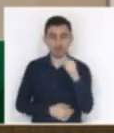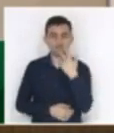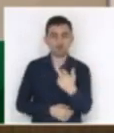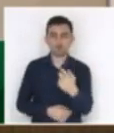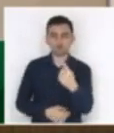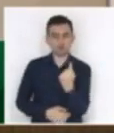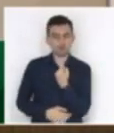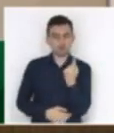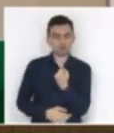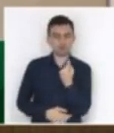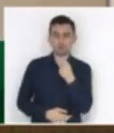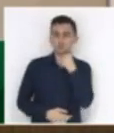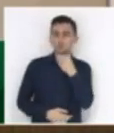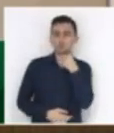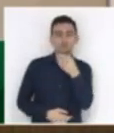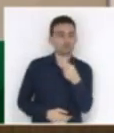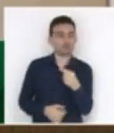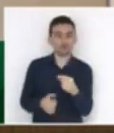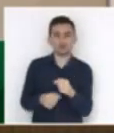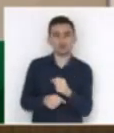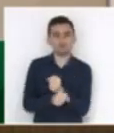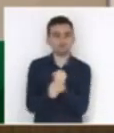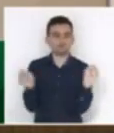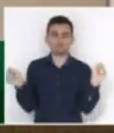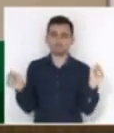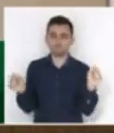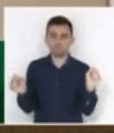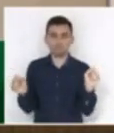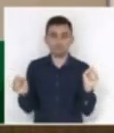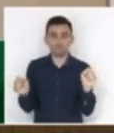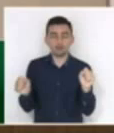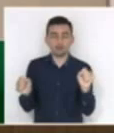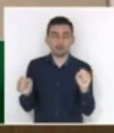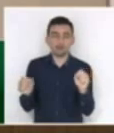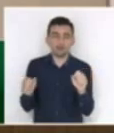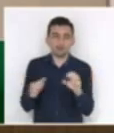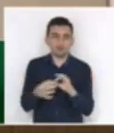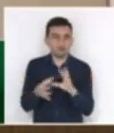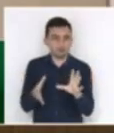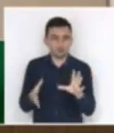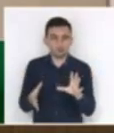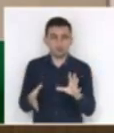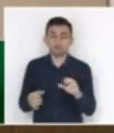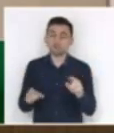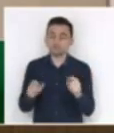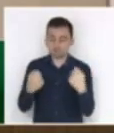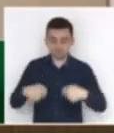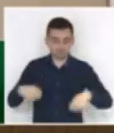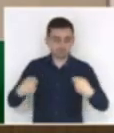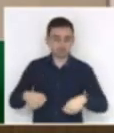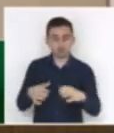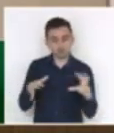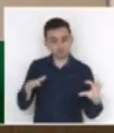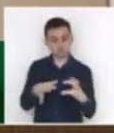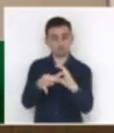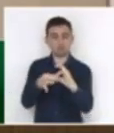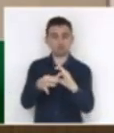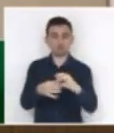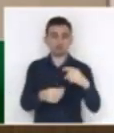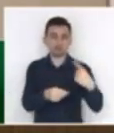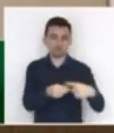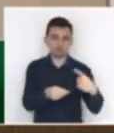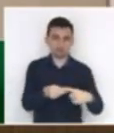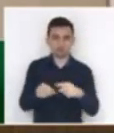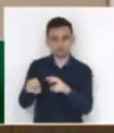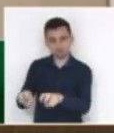se libertar. Realmente precisa ser uma ação conjunta com o campo e a cidade, mulheres de todas as áreas para